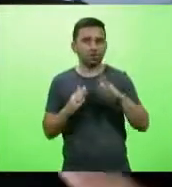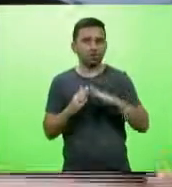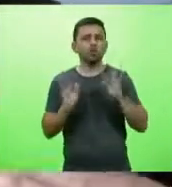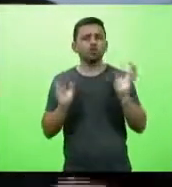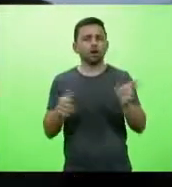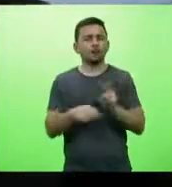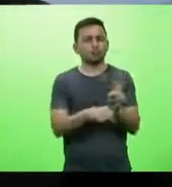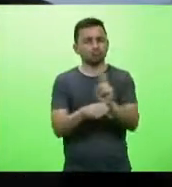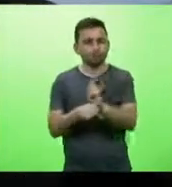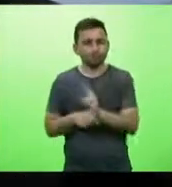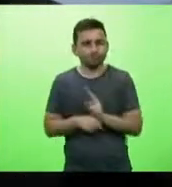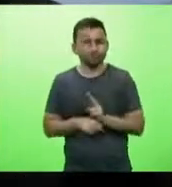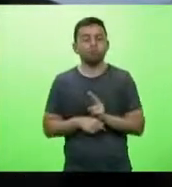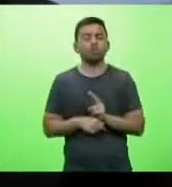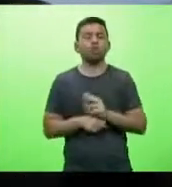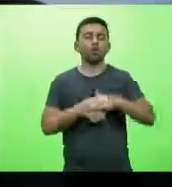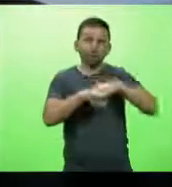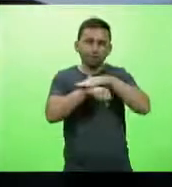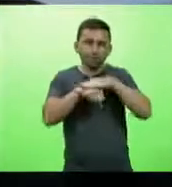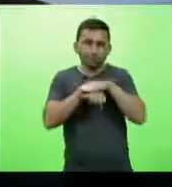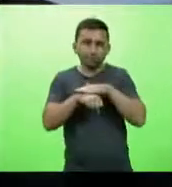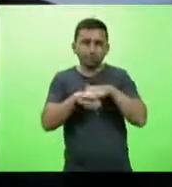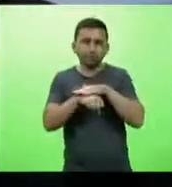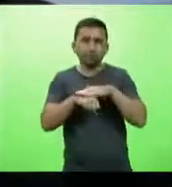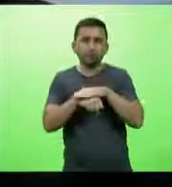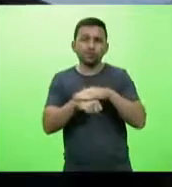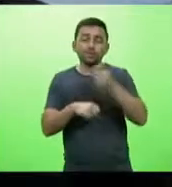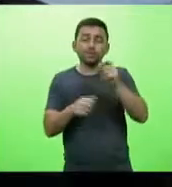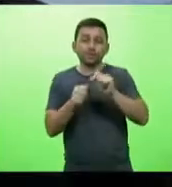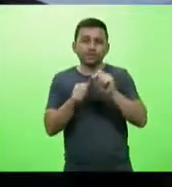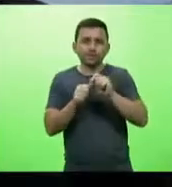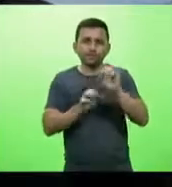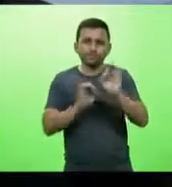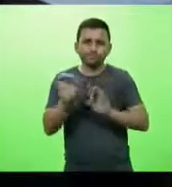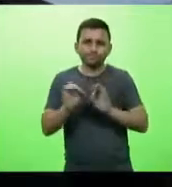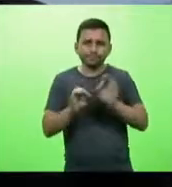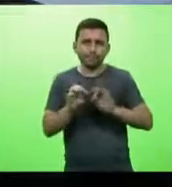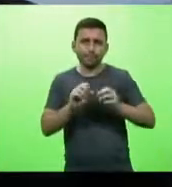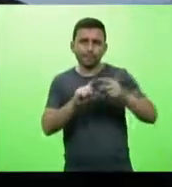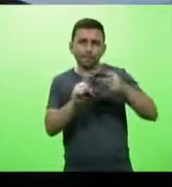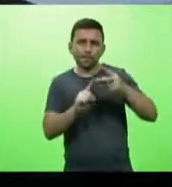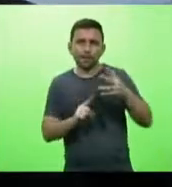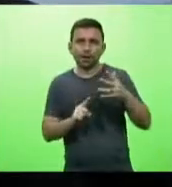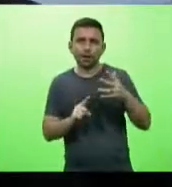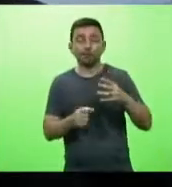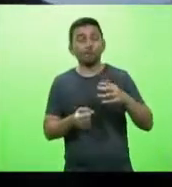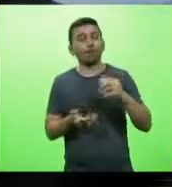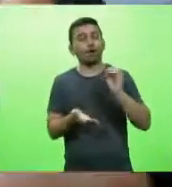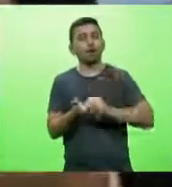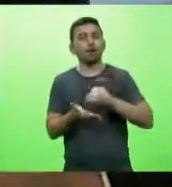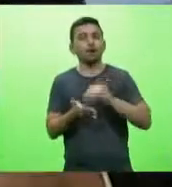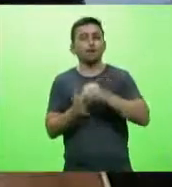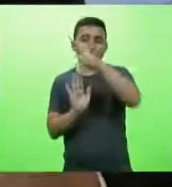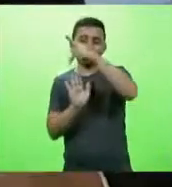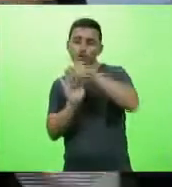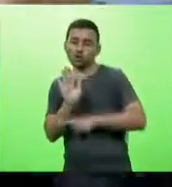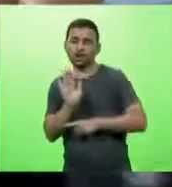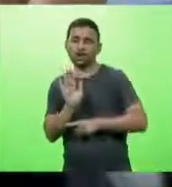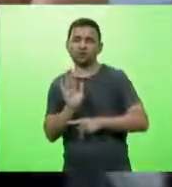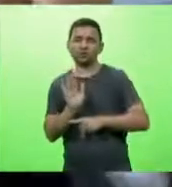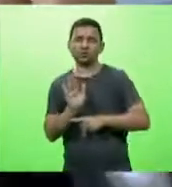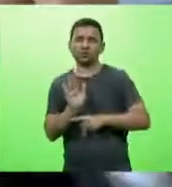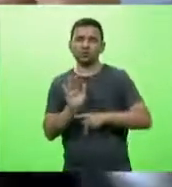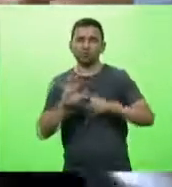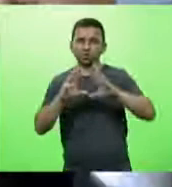vigilância, conversou com eles, agora vai fazer todo o procedimento. Só agora pediram um projeto arquitetônico, que o projeto tinha sido assinado